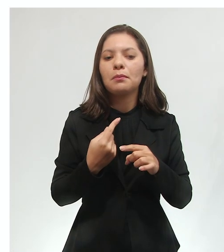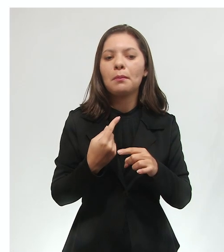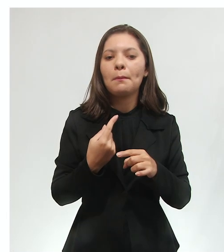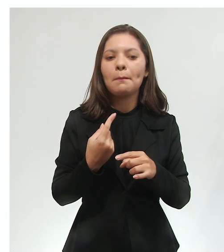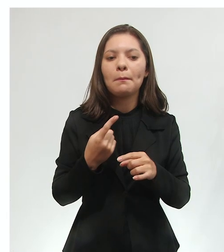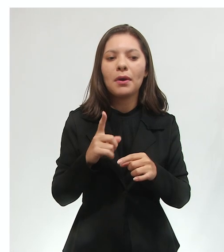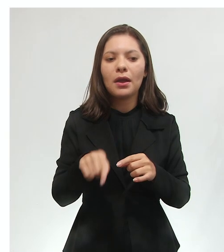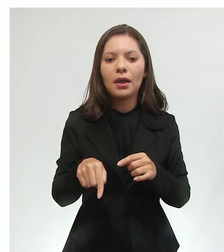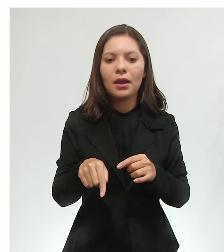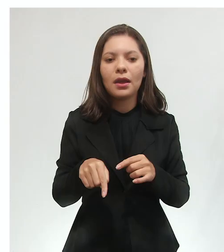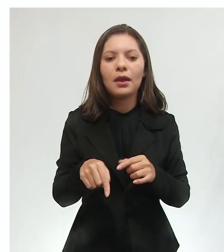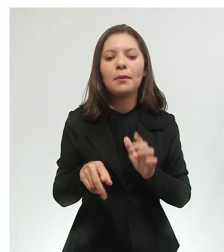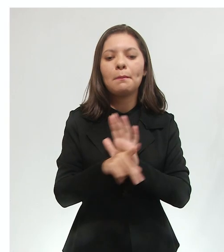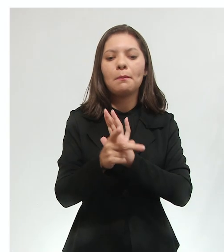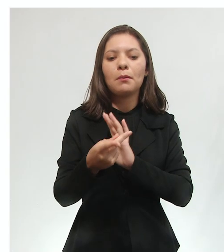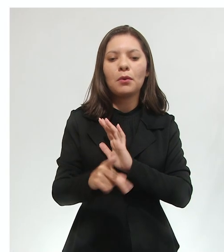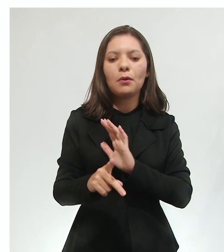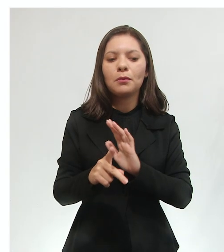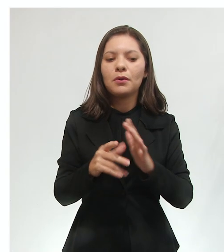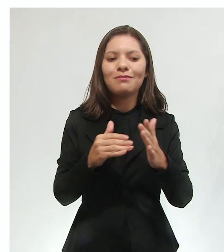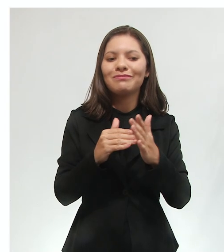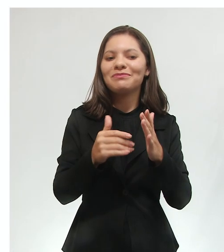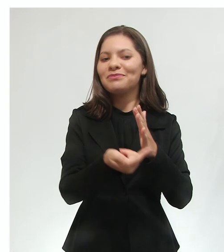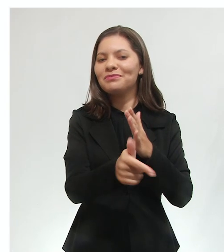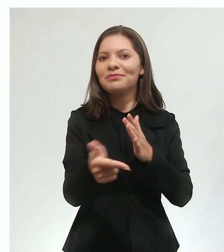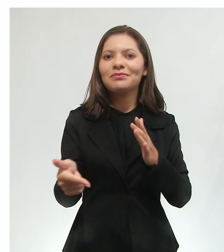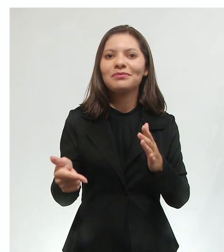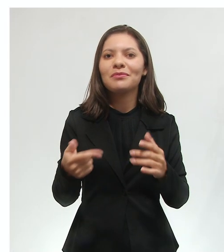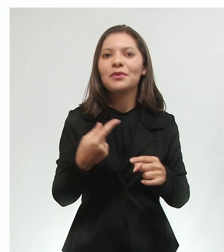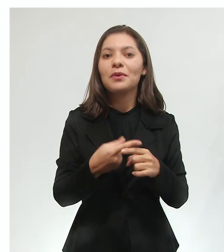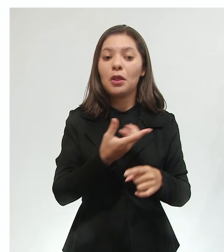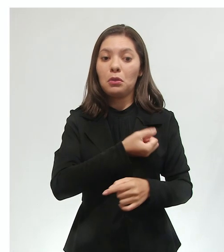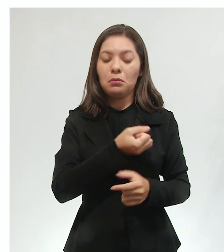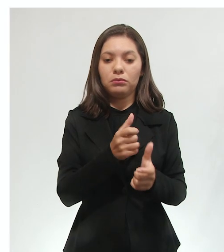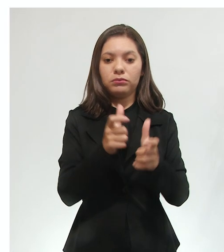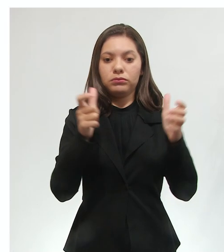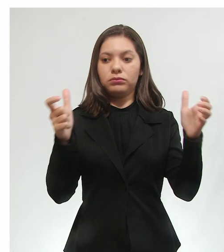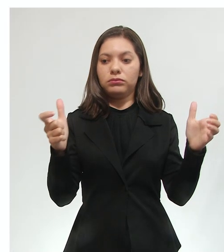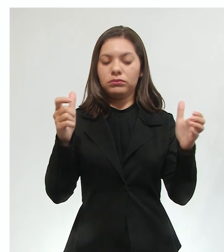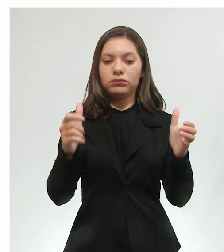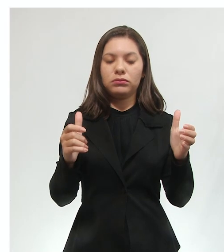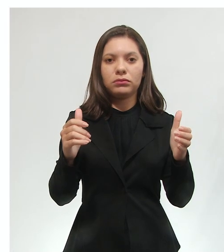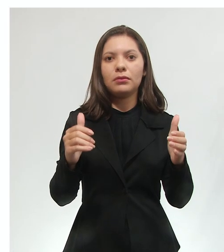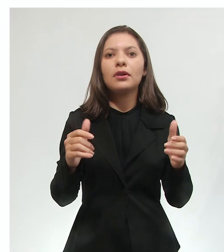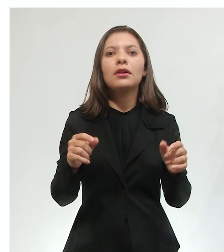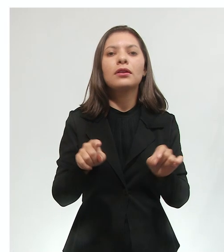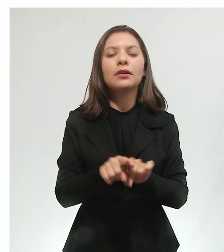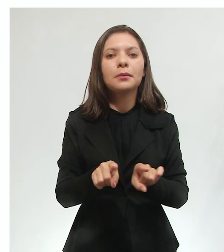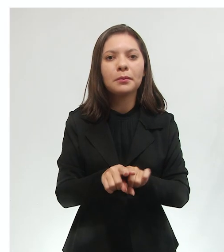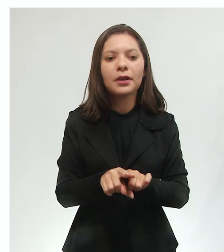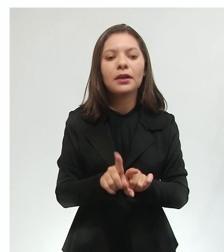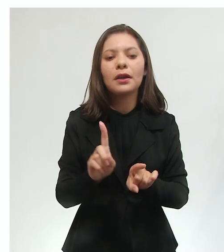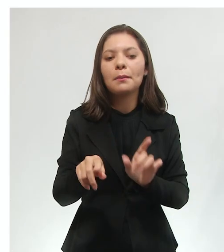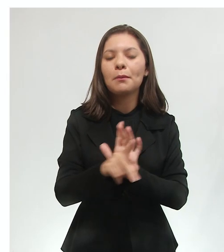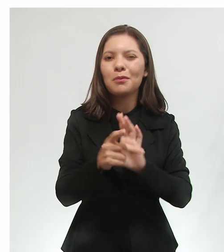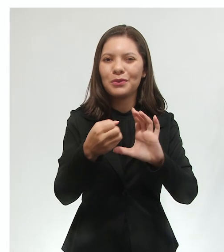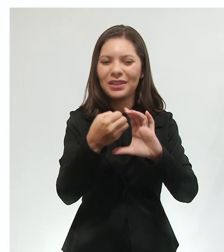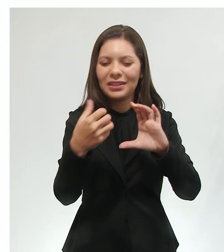qualquer ordem de grandeza, e o nosso maior desafio oculto são as regularidades e características, que nem sempre